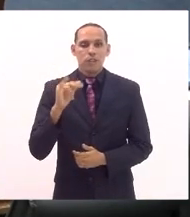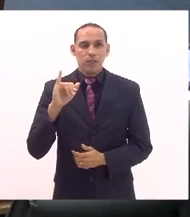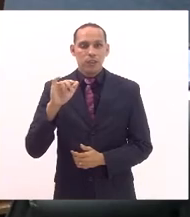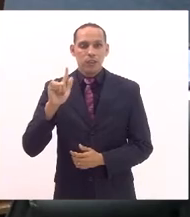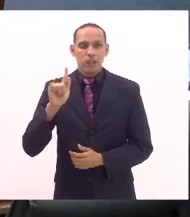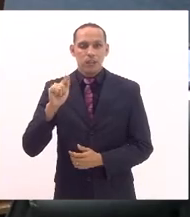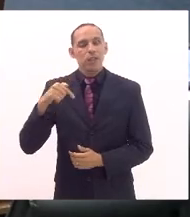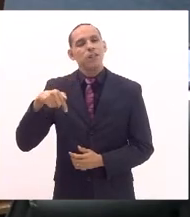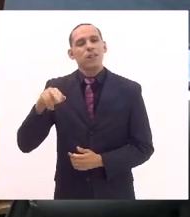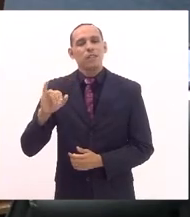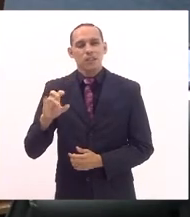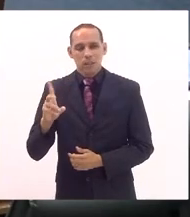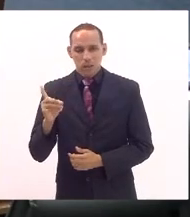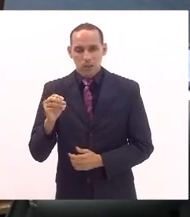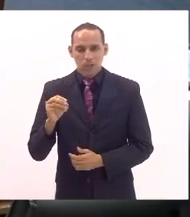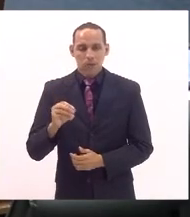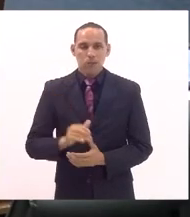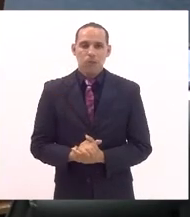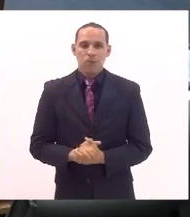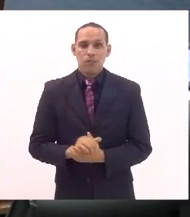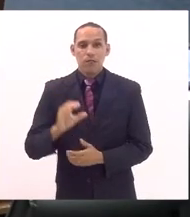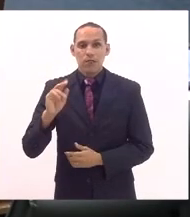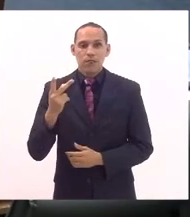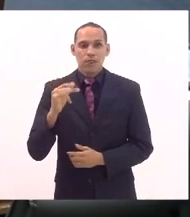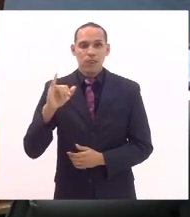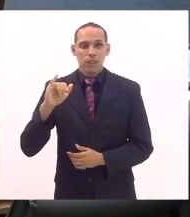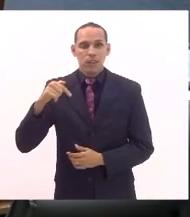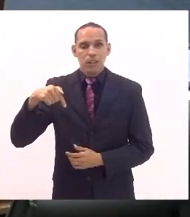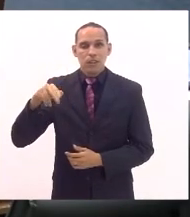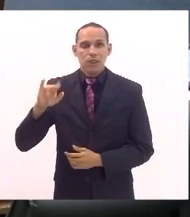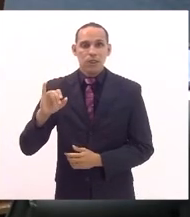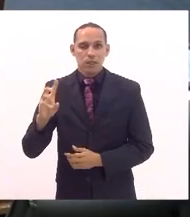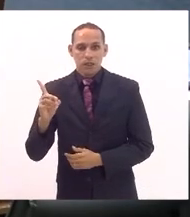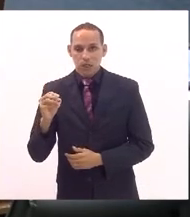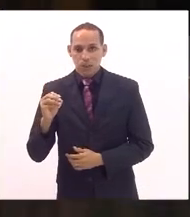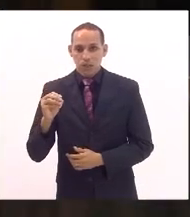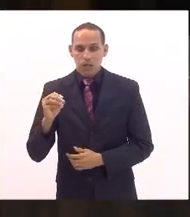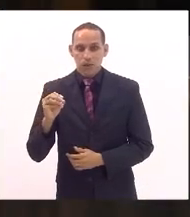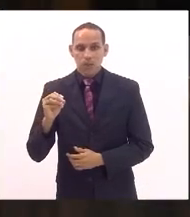da Mangueira o deputado Chiquinho da Mangueira presidência